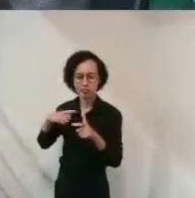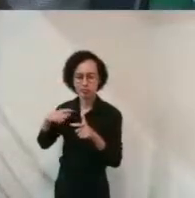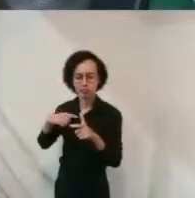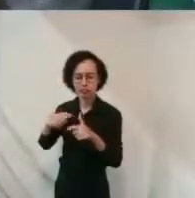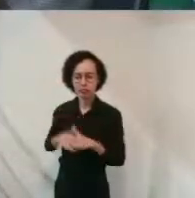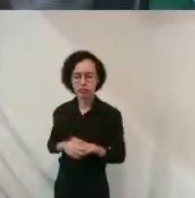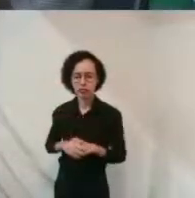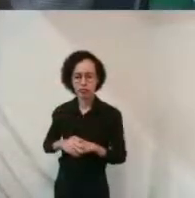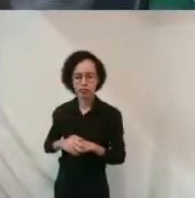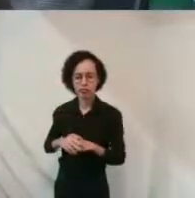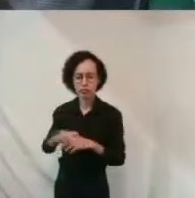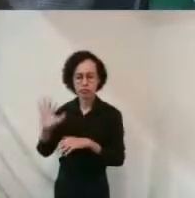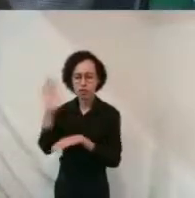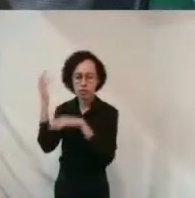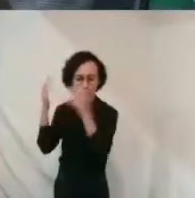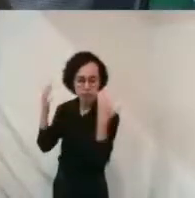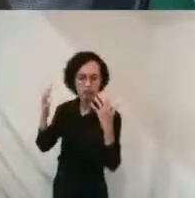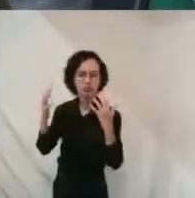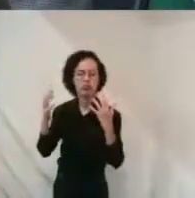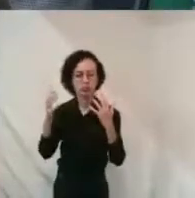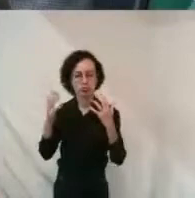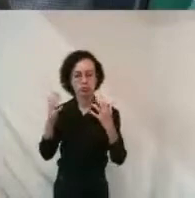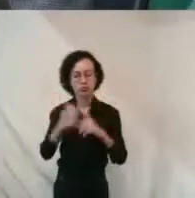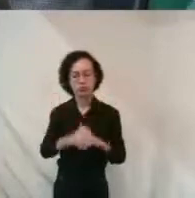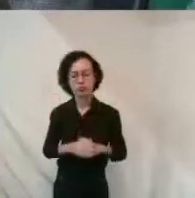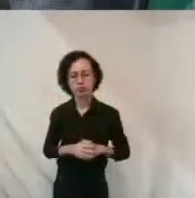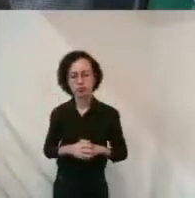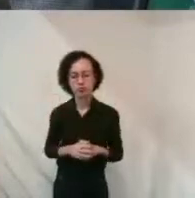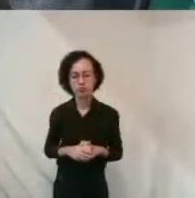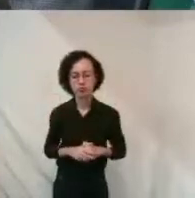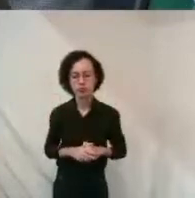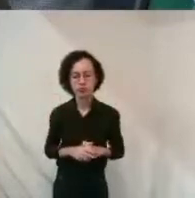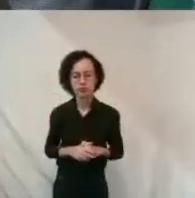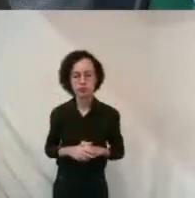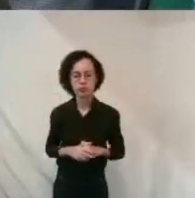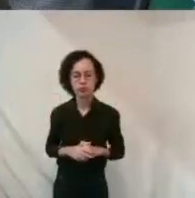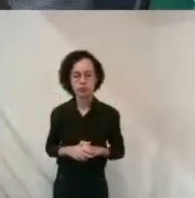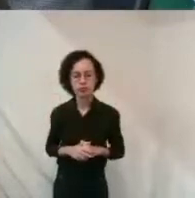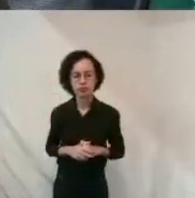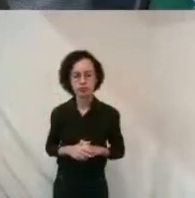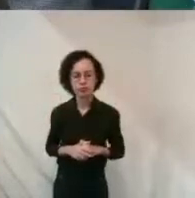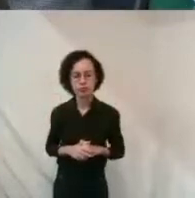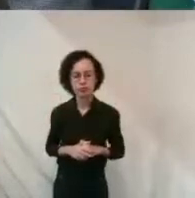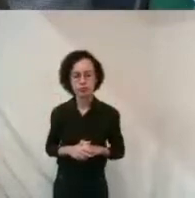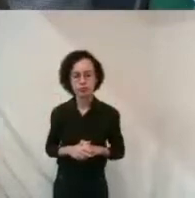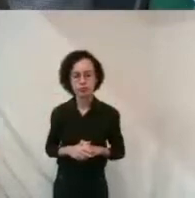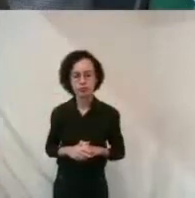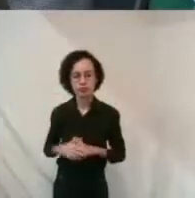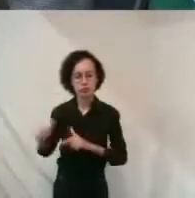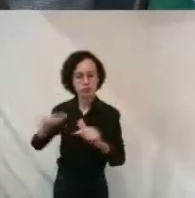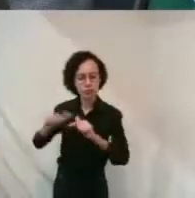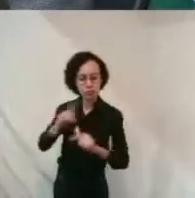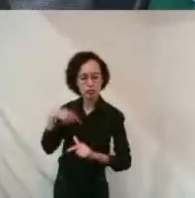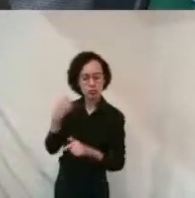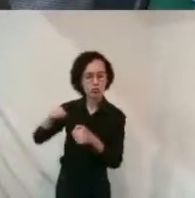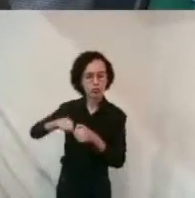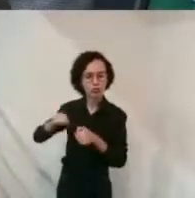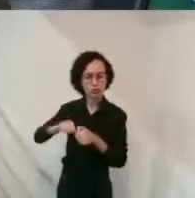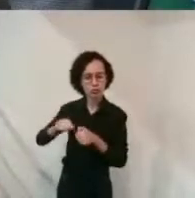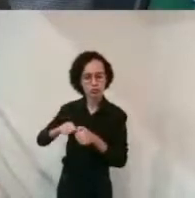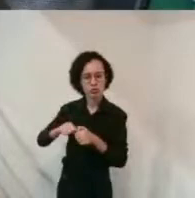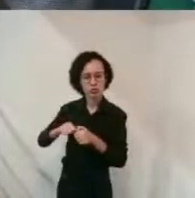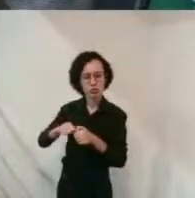a natureza como seu ativo, né? Como tem aqui um trabalho que nós fazemos aqui no sul da